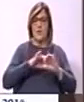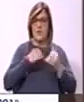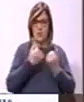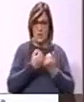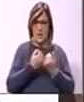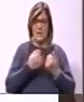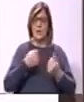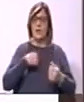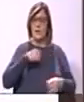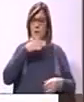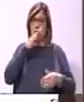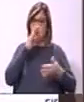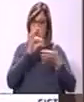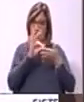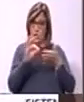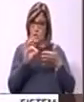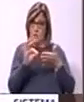tomo devida nota,